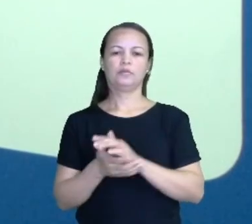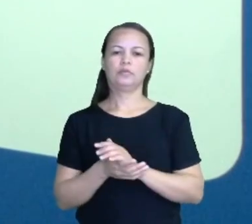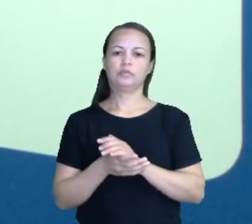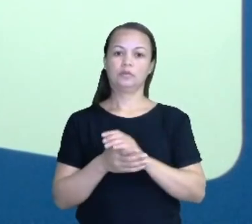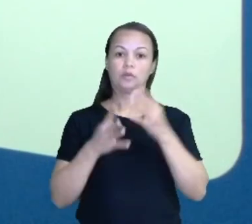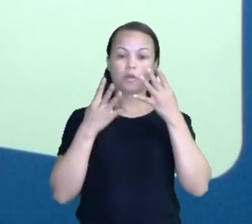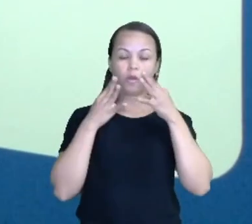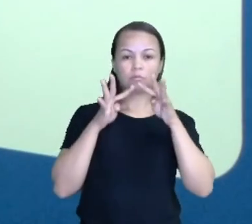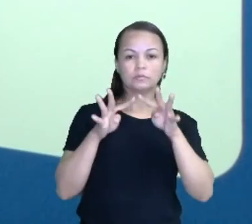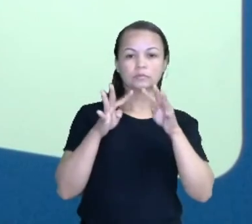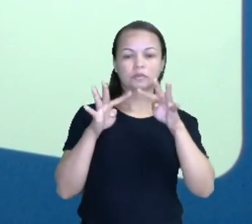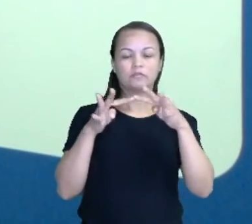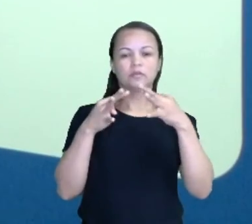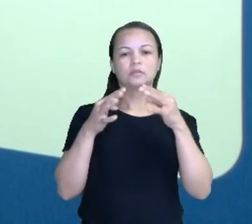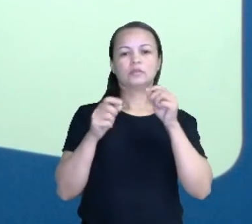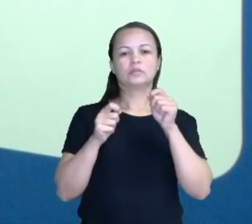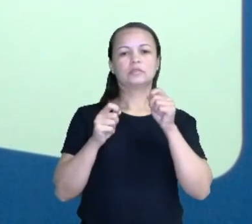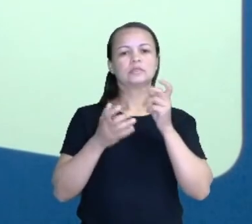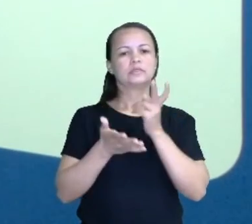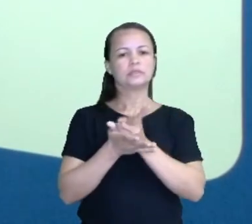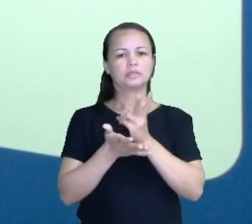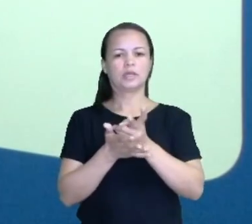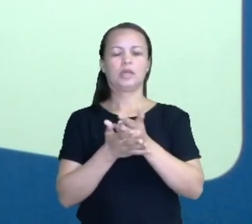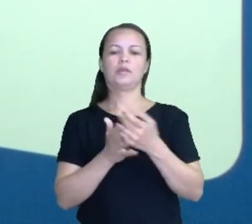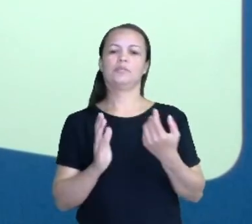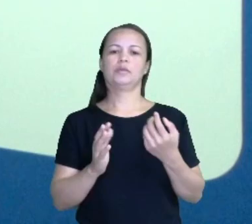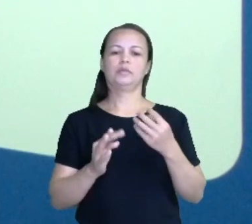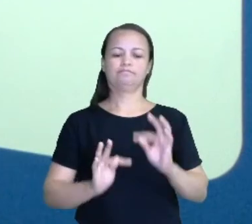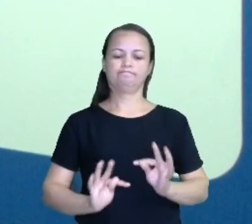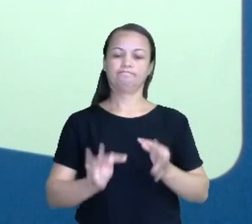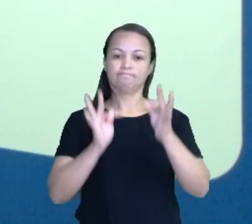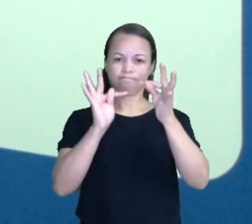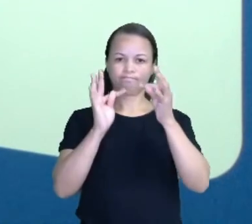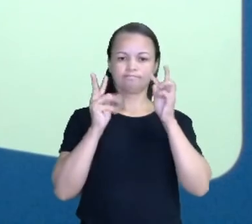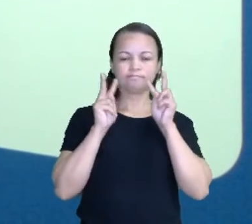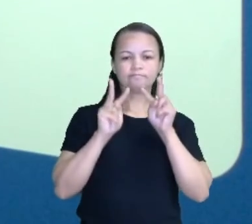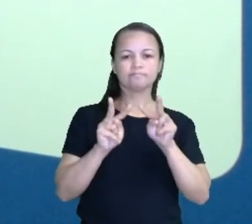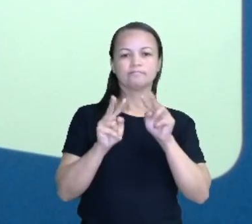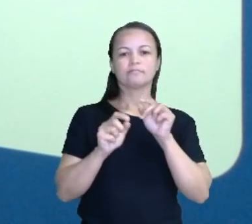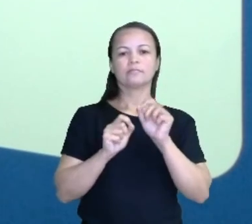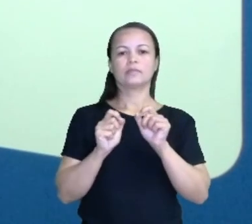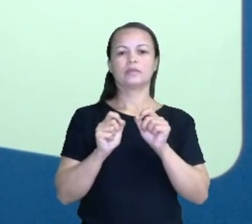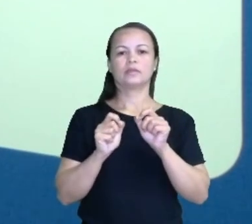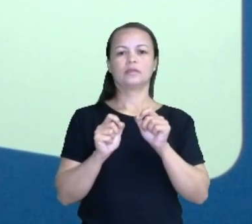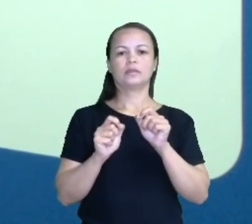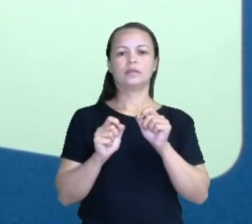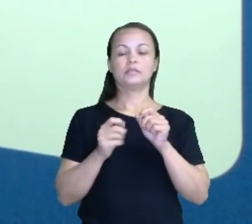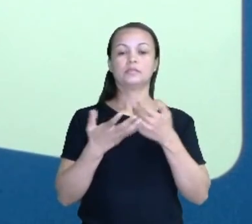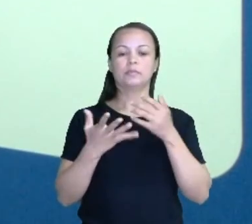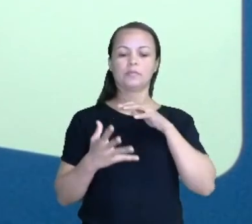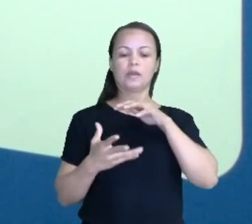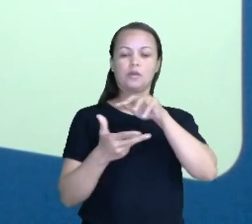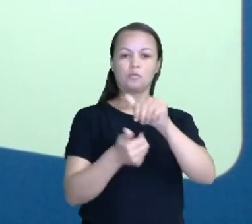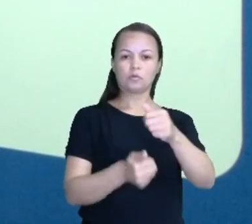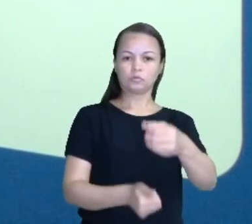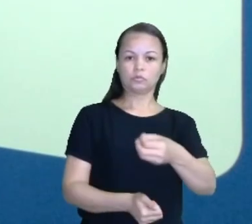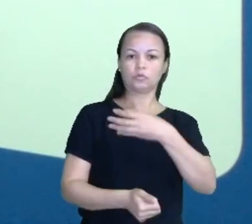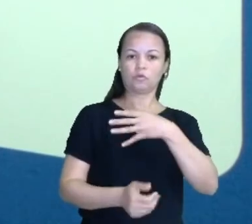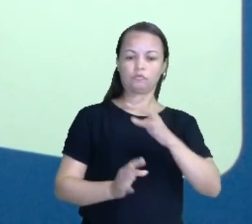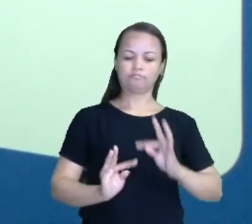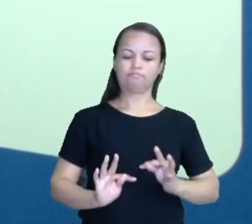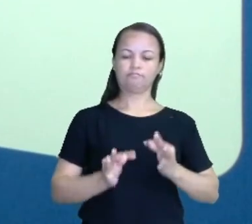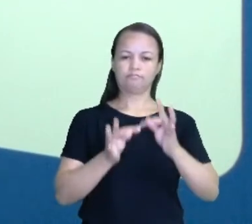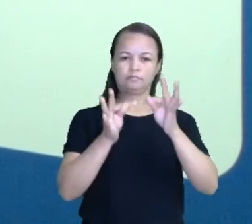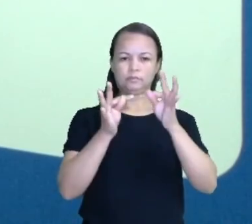um alerta. Estejam sempre conectados com a tecnologia e se preparem para esse mundo novo,